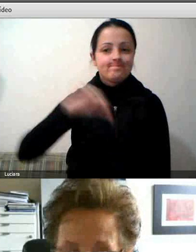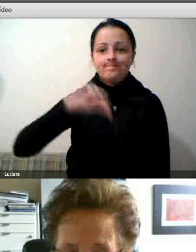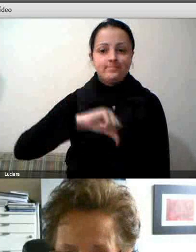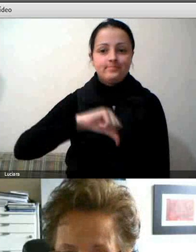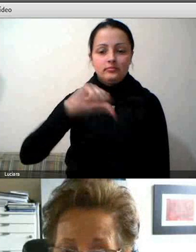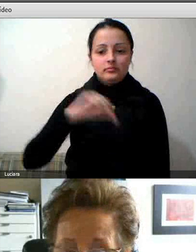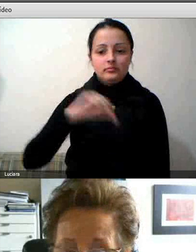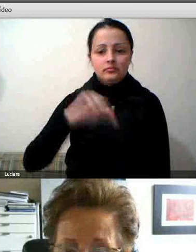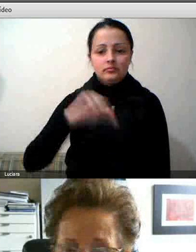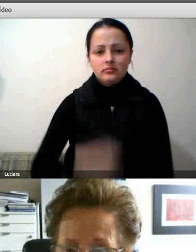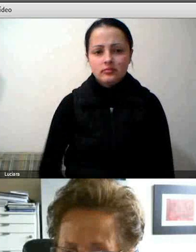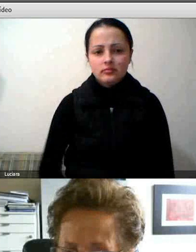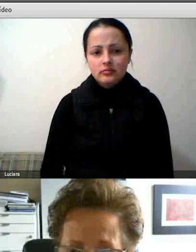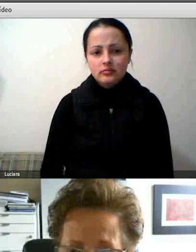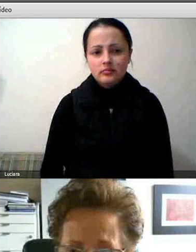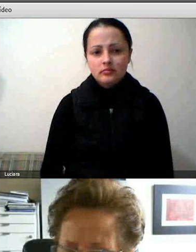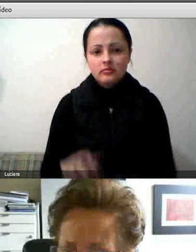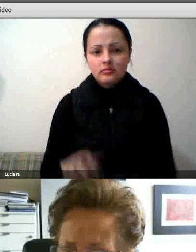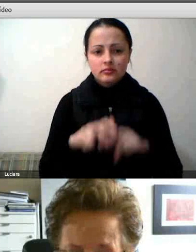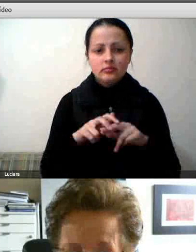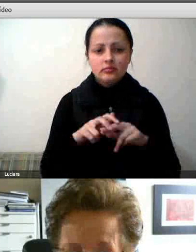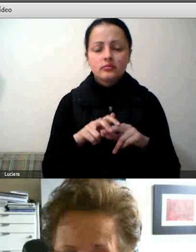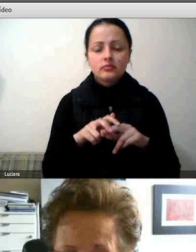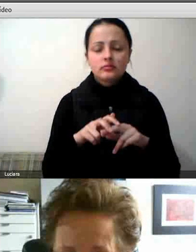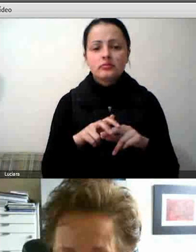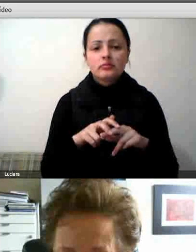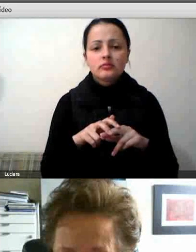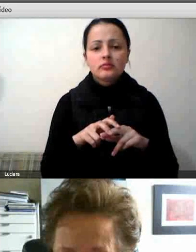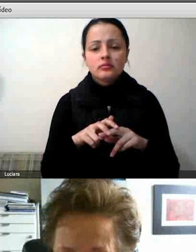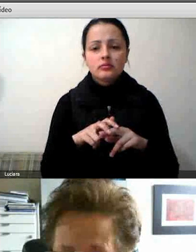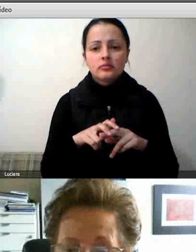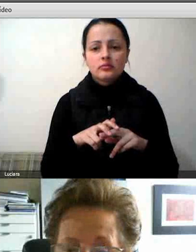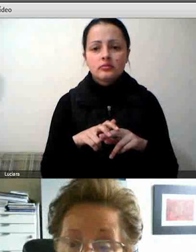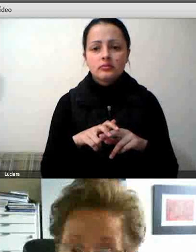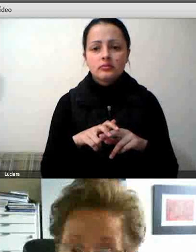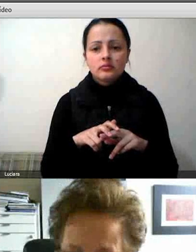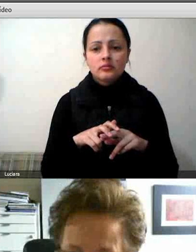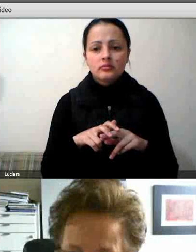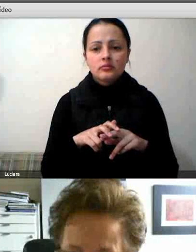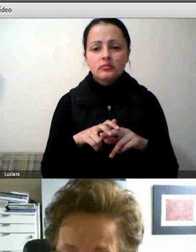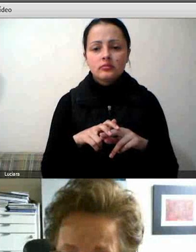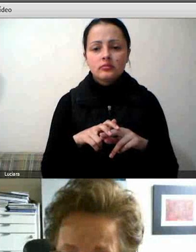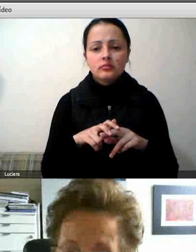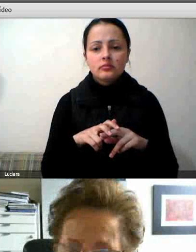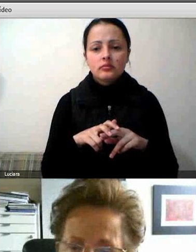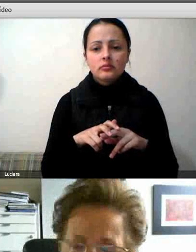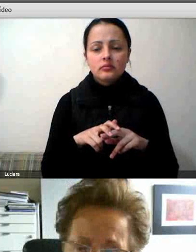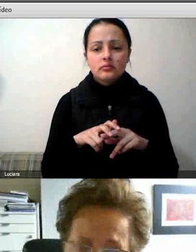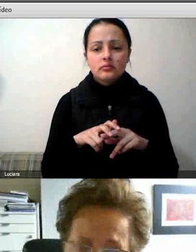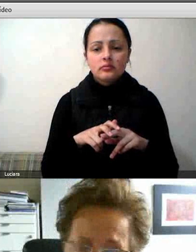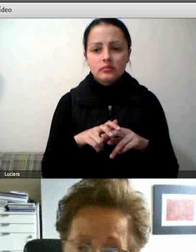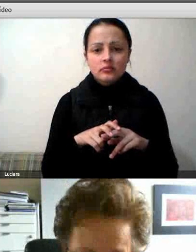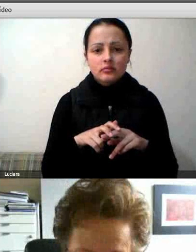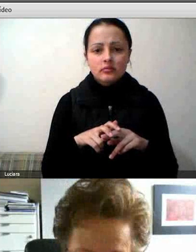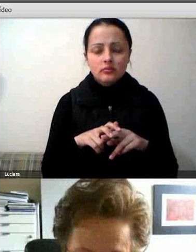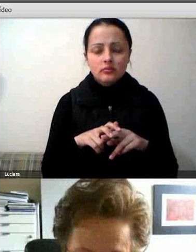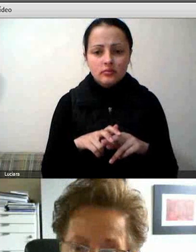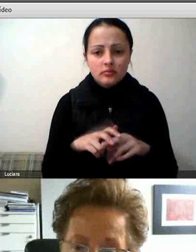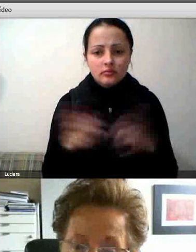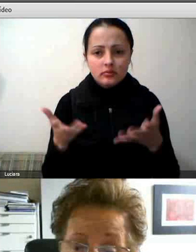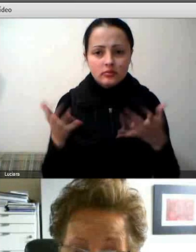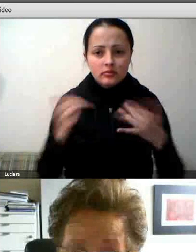desenvolvimento. Mas se ele está com o desenvolvimento parado, ele não aprende. E a educação sempre dizia,